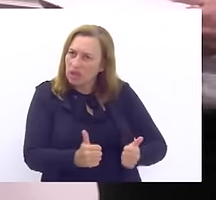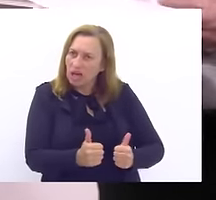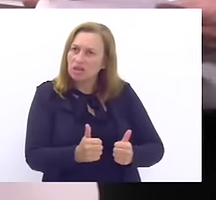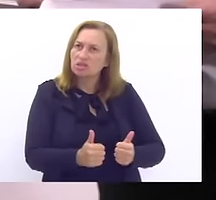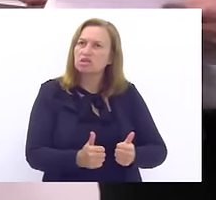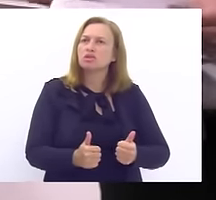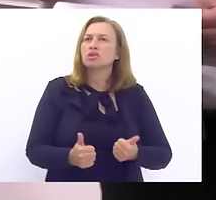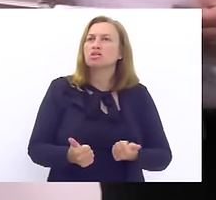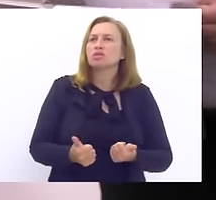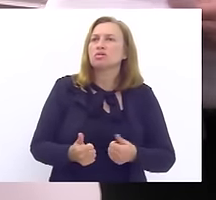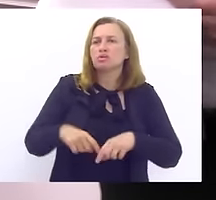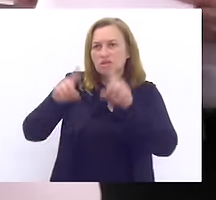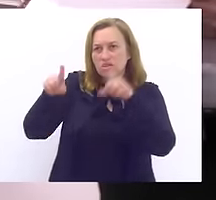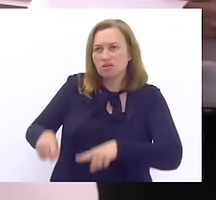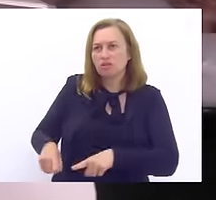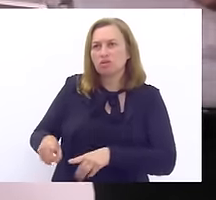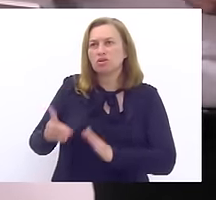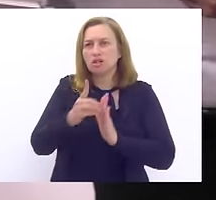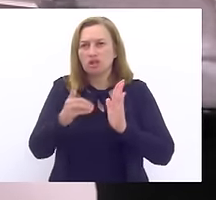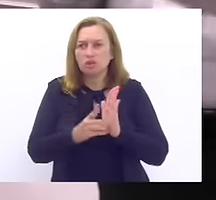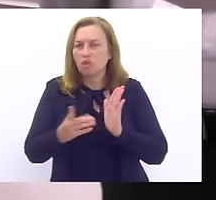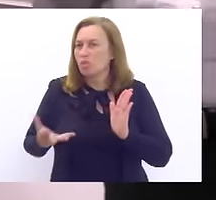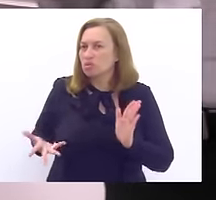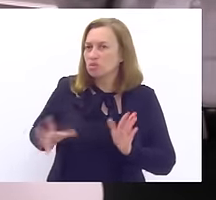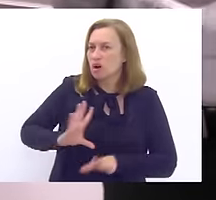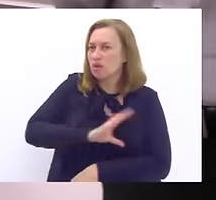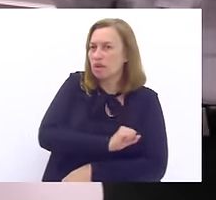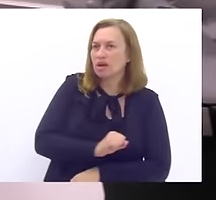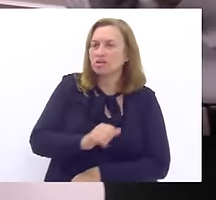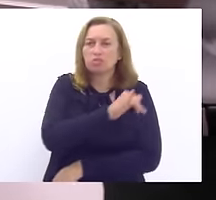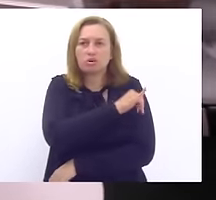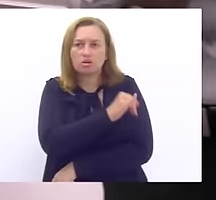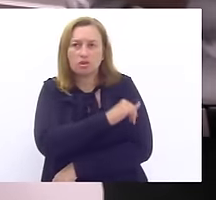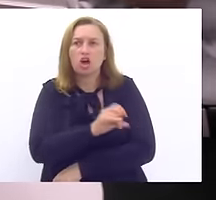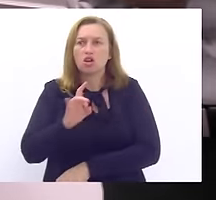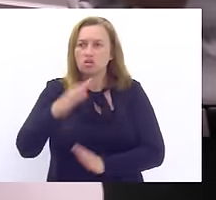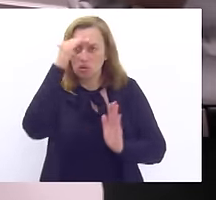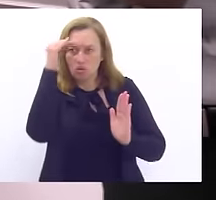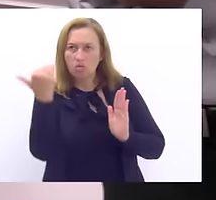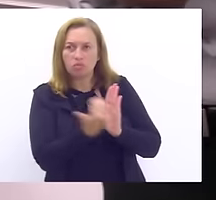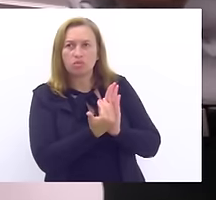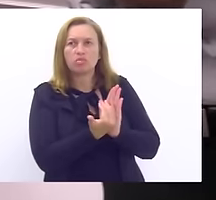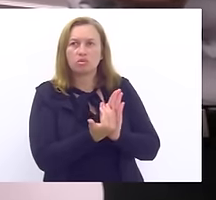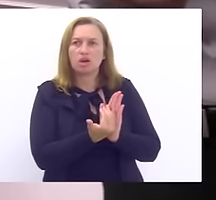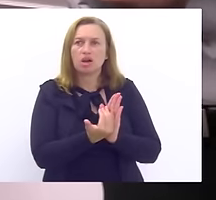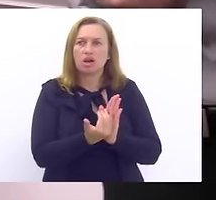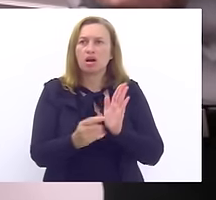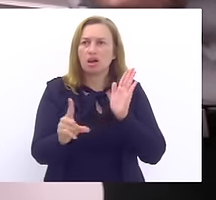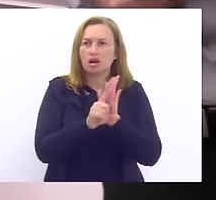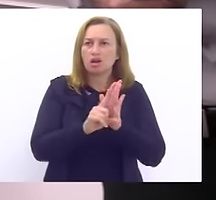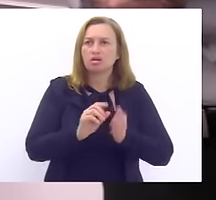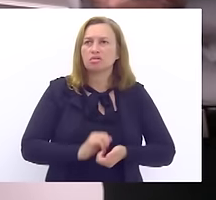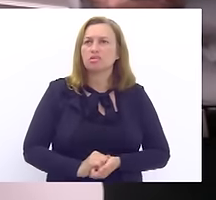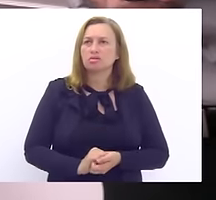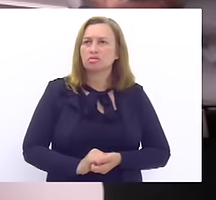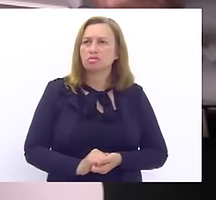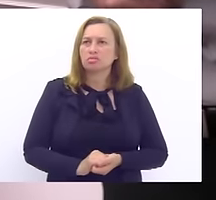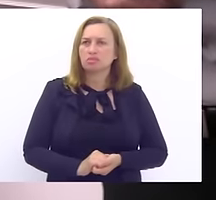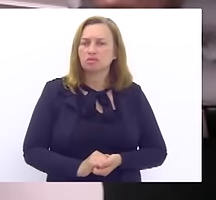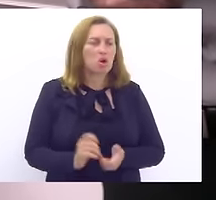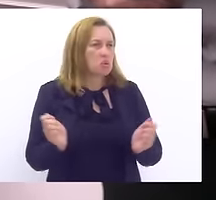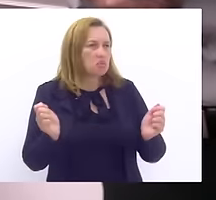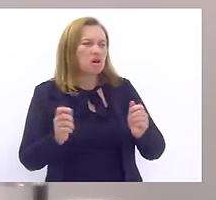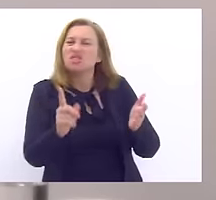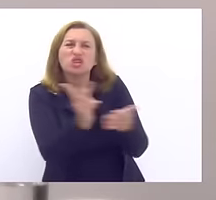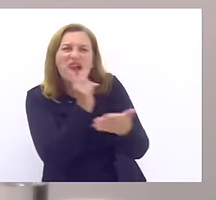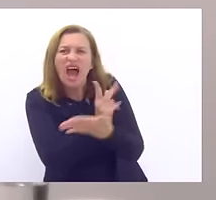Servidores do Detran como são adorados pela população do Rio de Janeiro passa passa esse teste faça superior agora não tem compensa tá